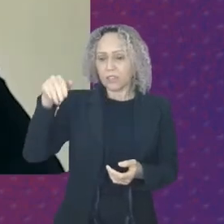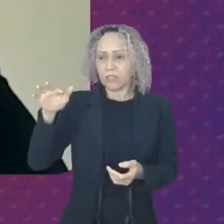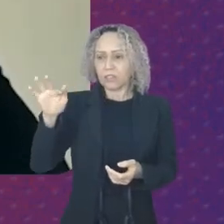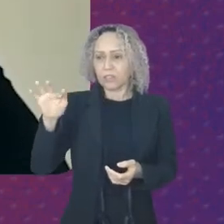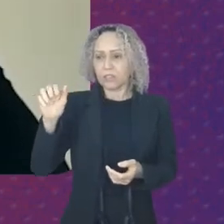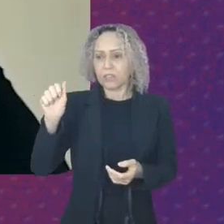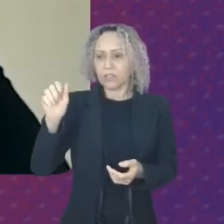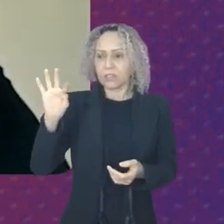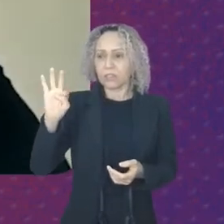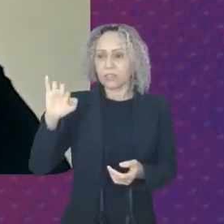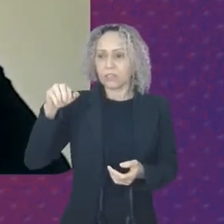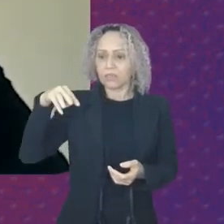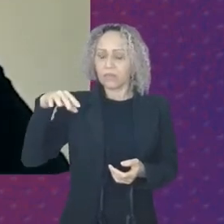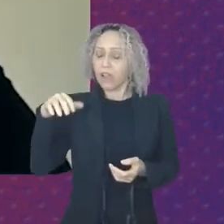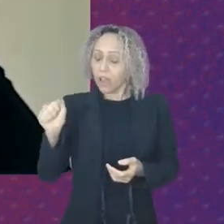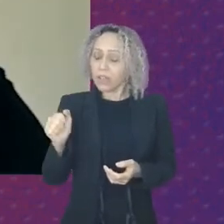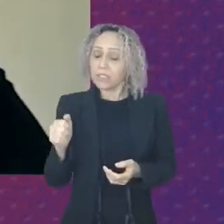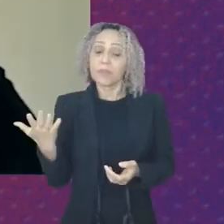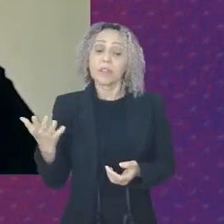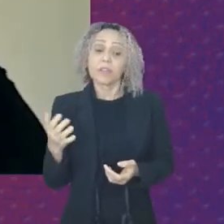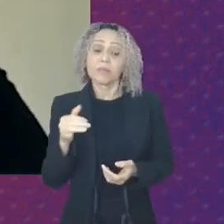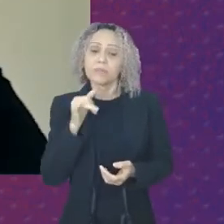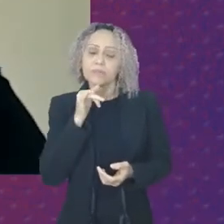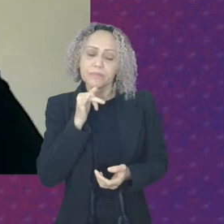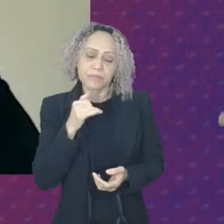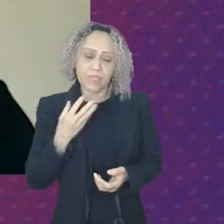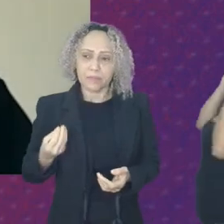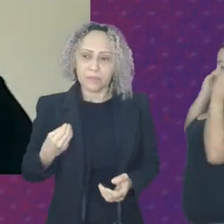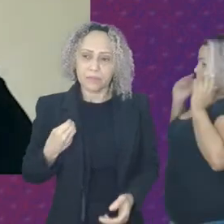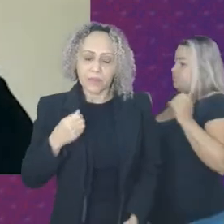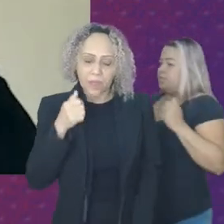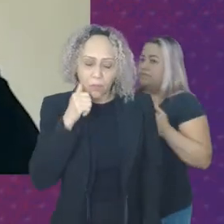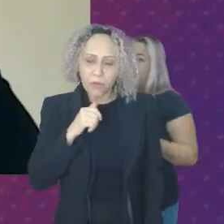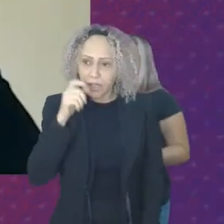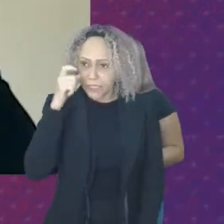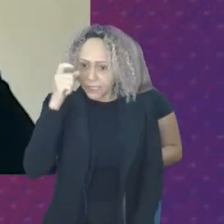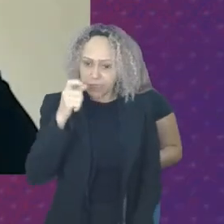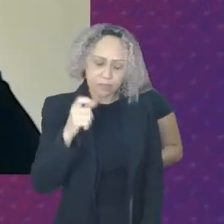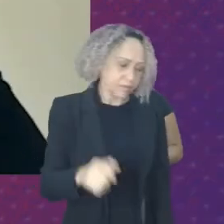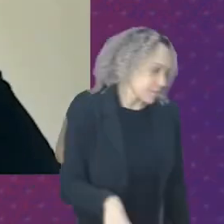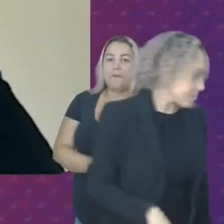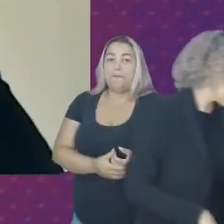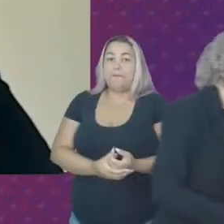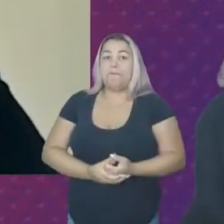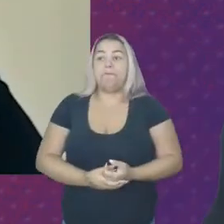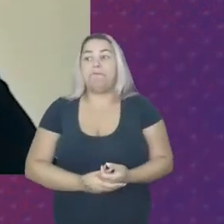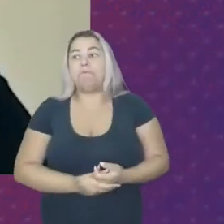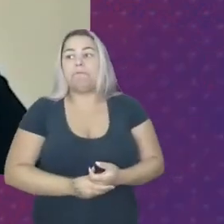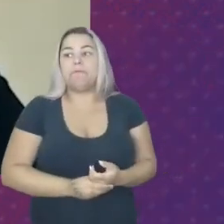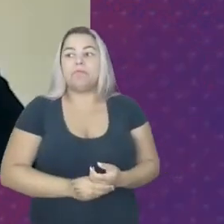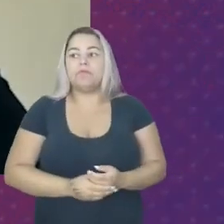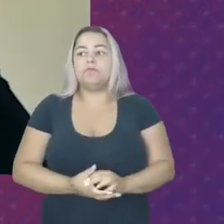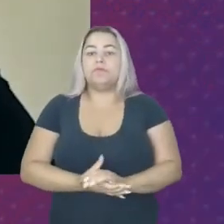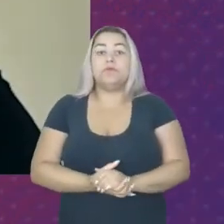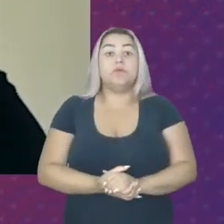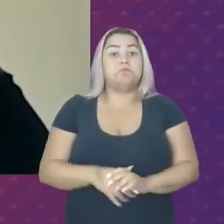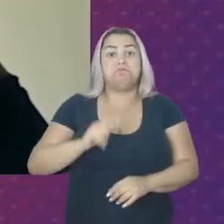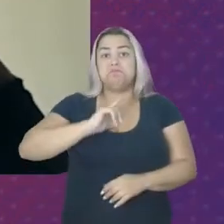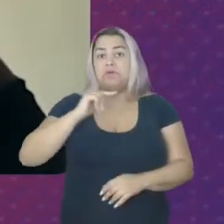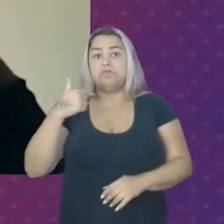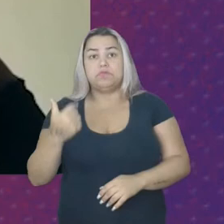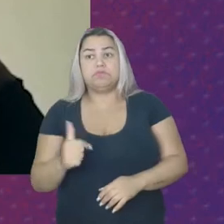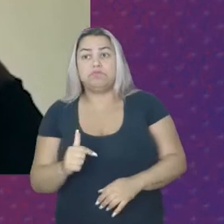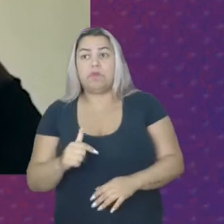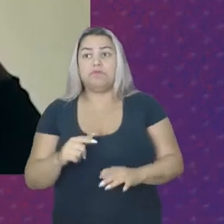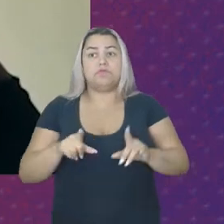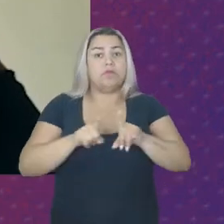política também vai ser um tema de interesse público. Mais uma vez, a gente tem alguns partidos já sendo denunciados por não terem correspondido